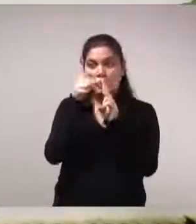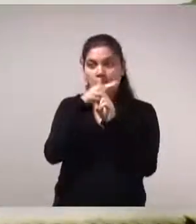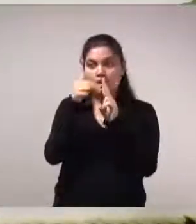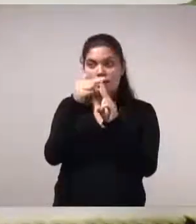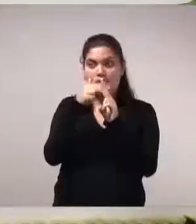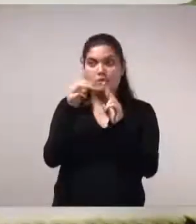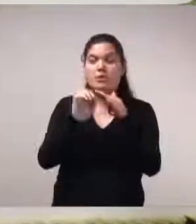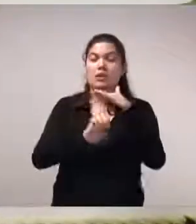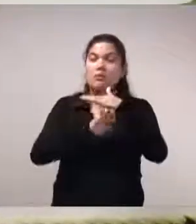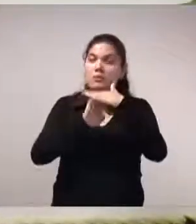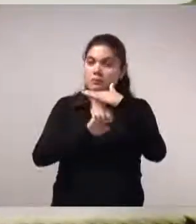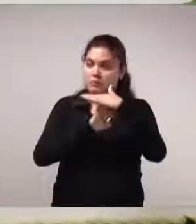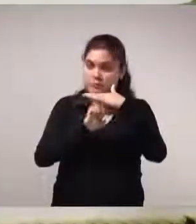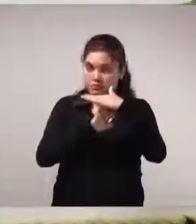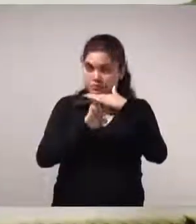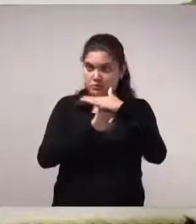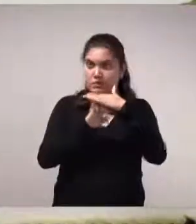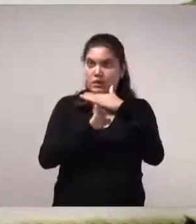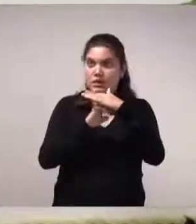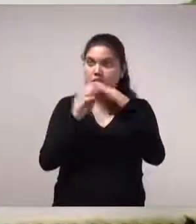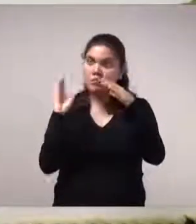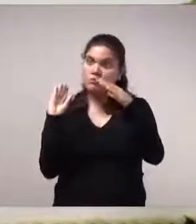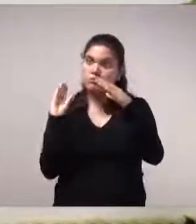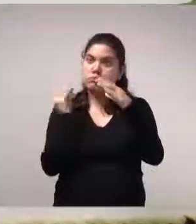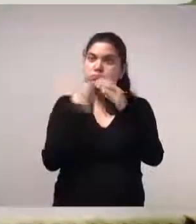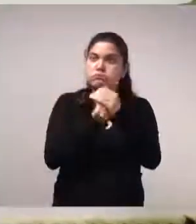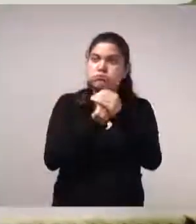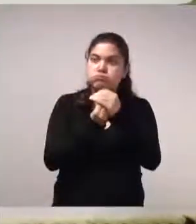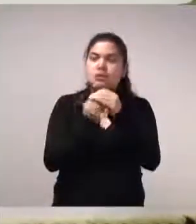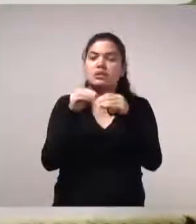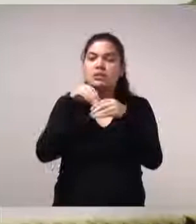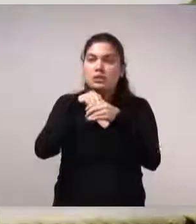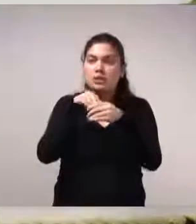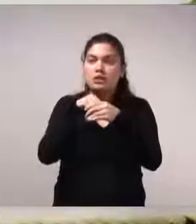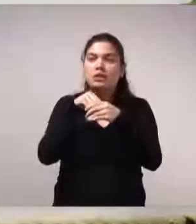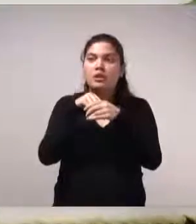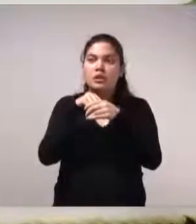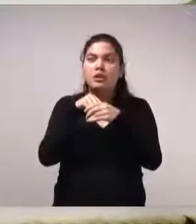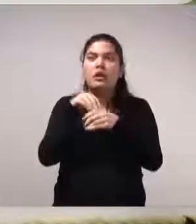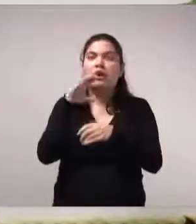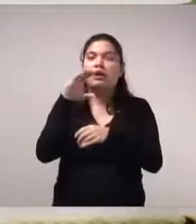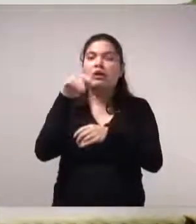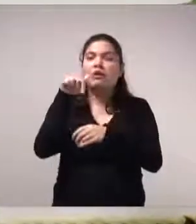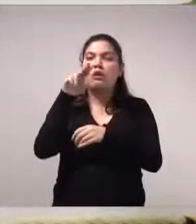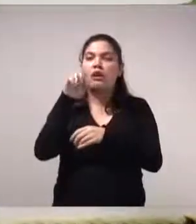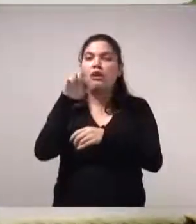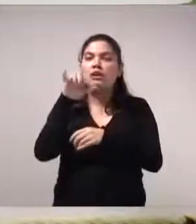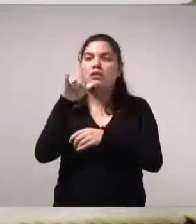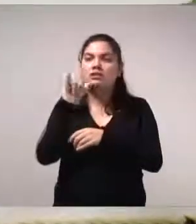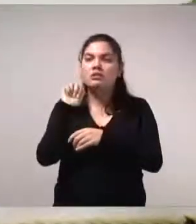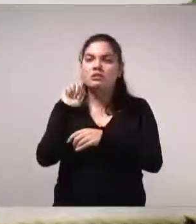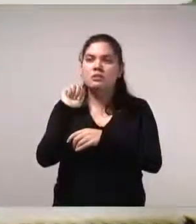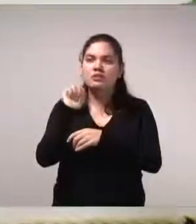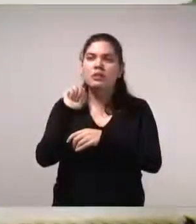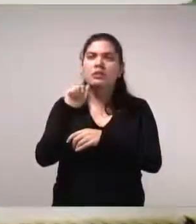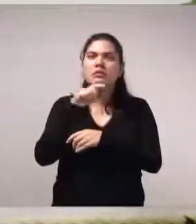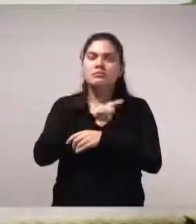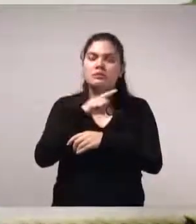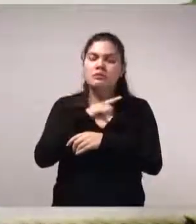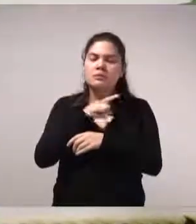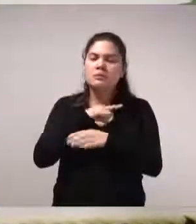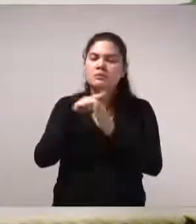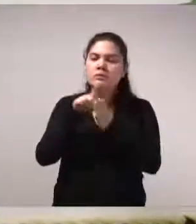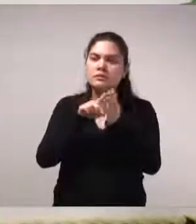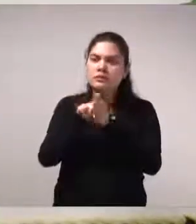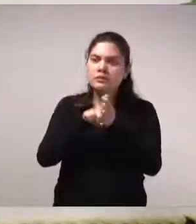foi incubada na Universidade de Brasília, que é a Qualiar, que tem pesquisadores